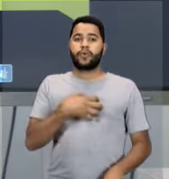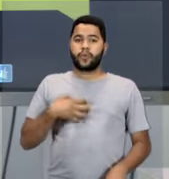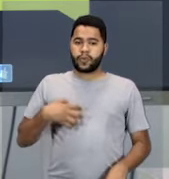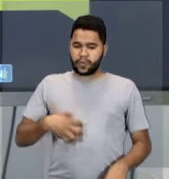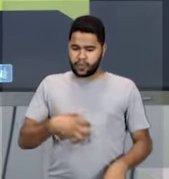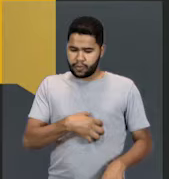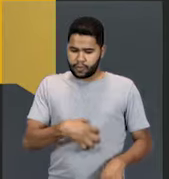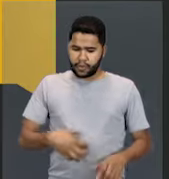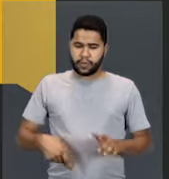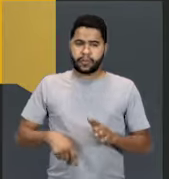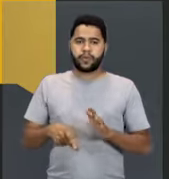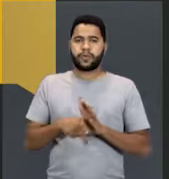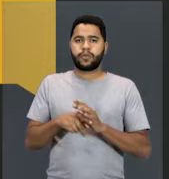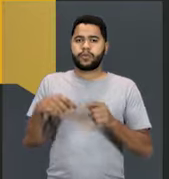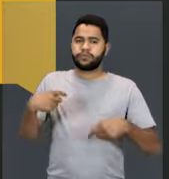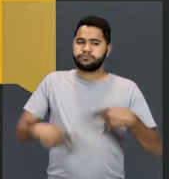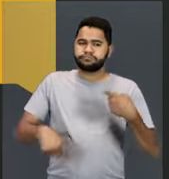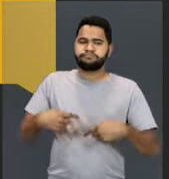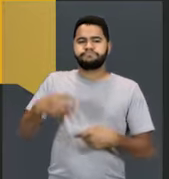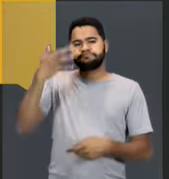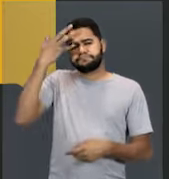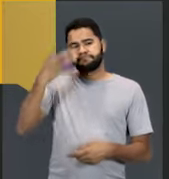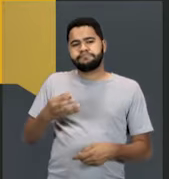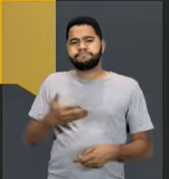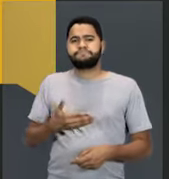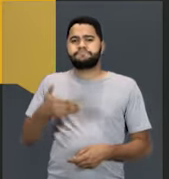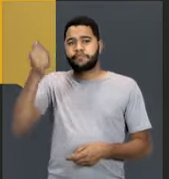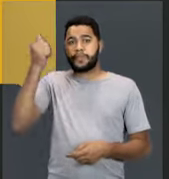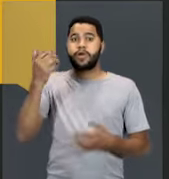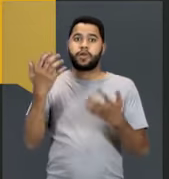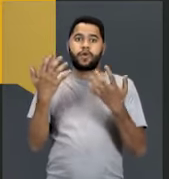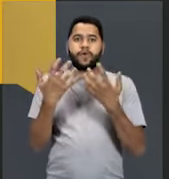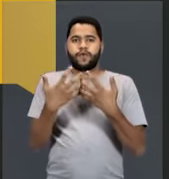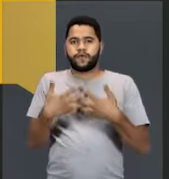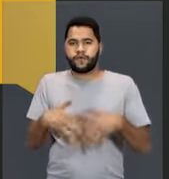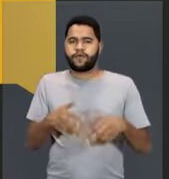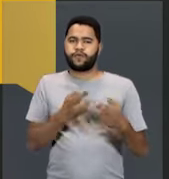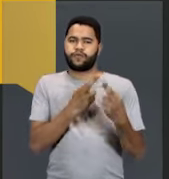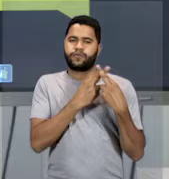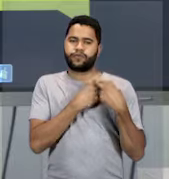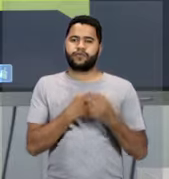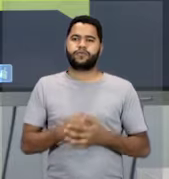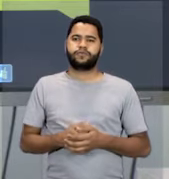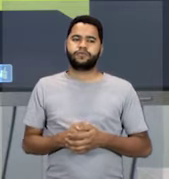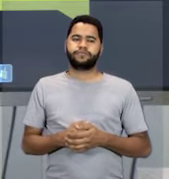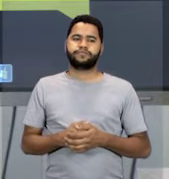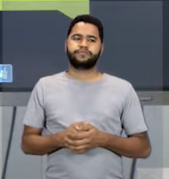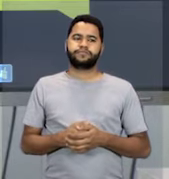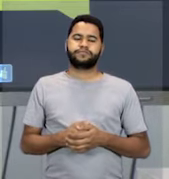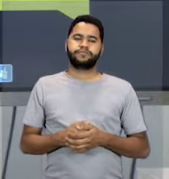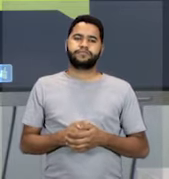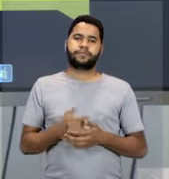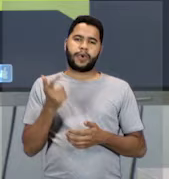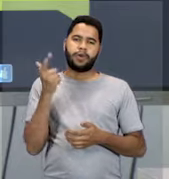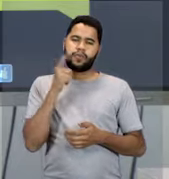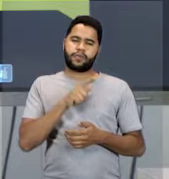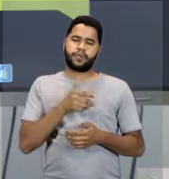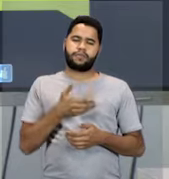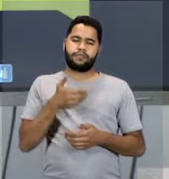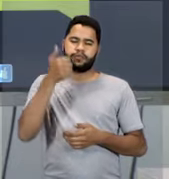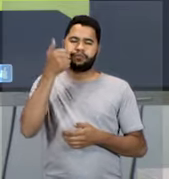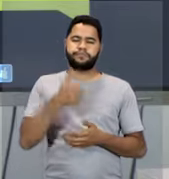em sistemas para compreendermos melhor as suas funções. Nós agrupamos, né, eles em sistemas para compreender melhor as